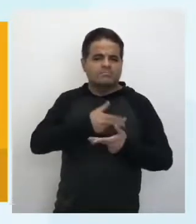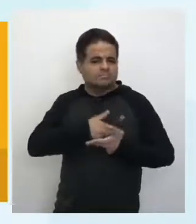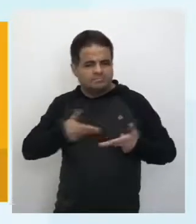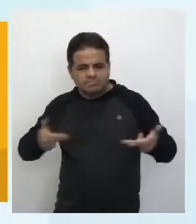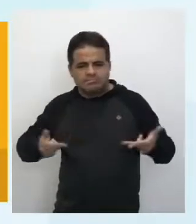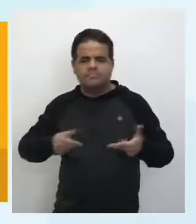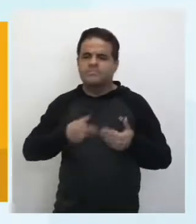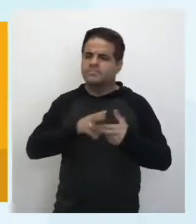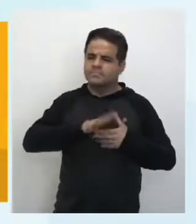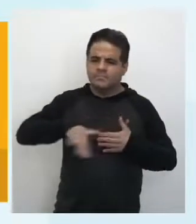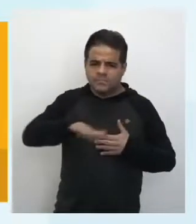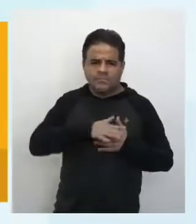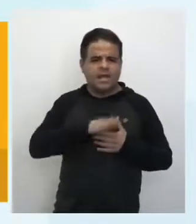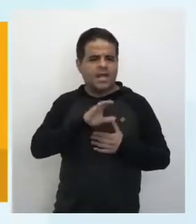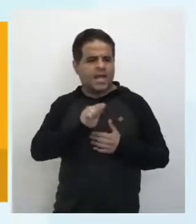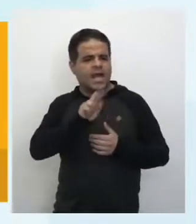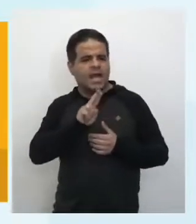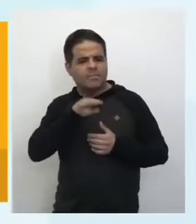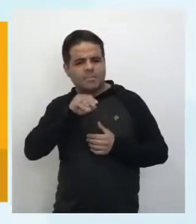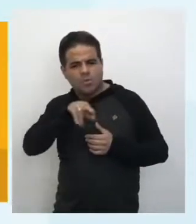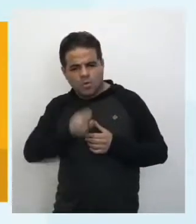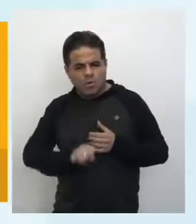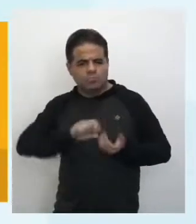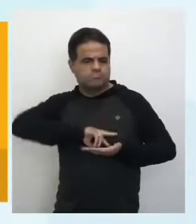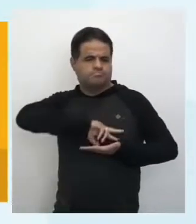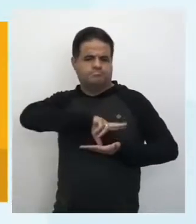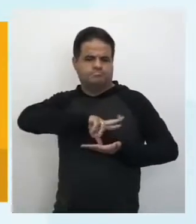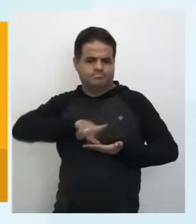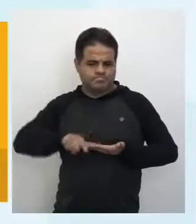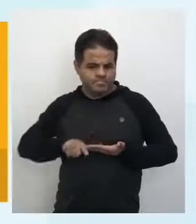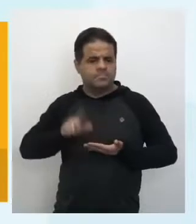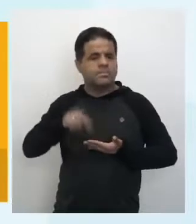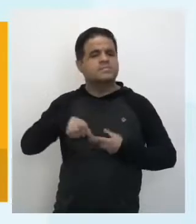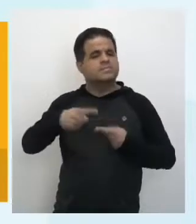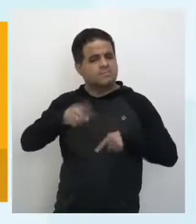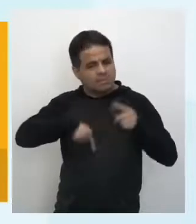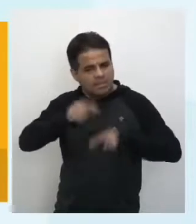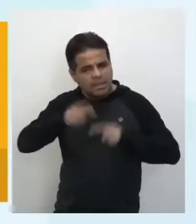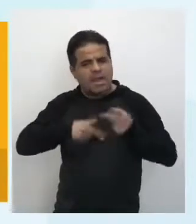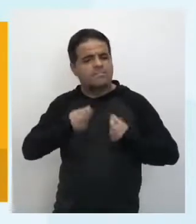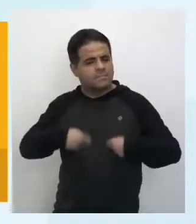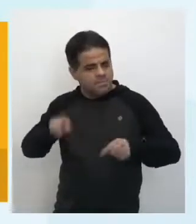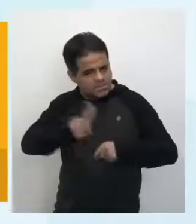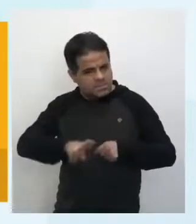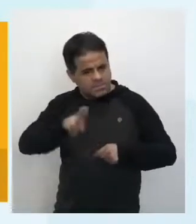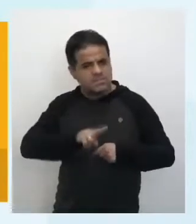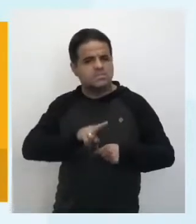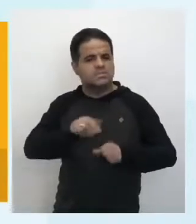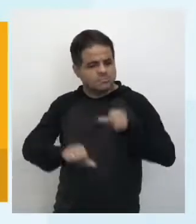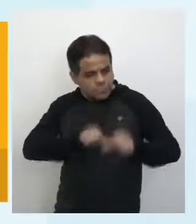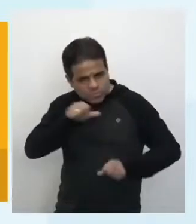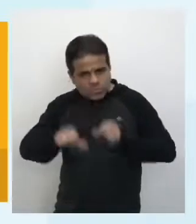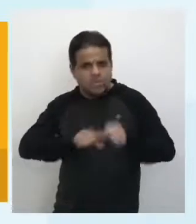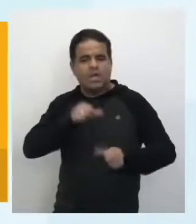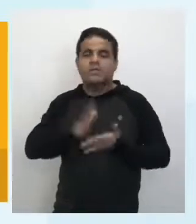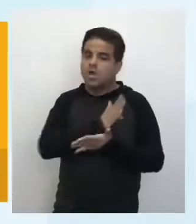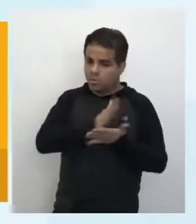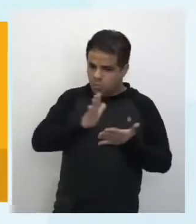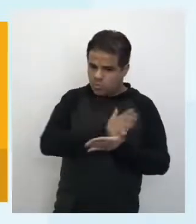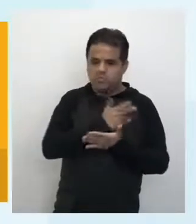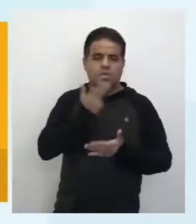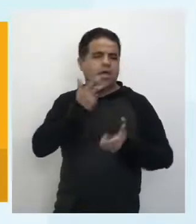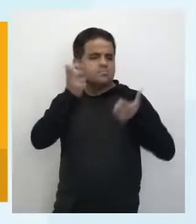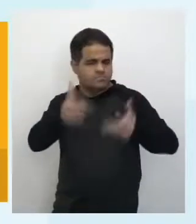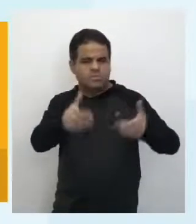metálicas, cerâmicas, carbonos e etc. Então, muitas vezes, esses materiais precisam ser biodegradáveis. E alguns, como a gente falou